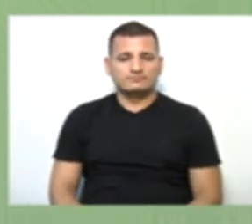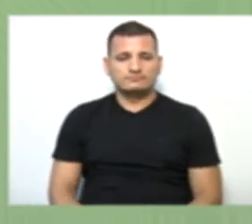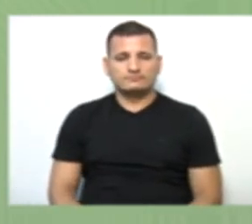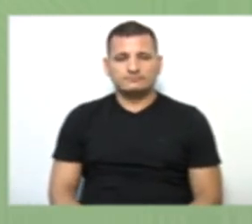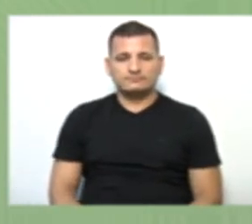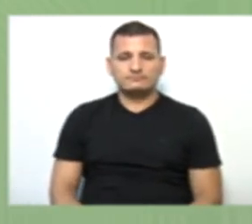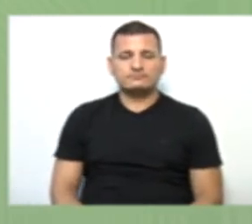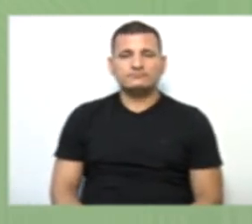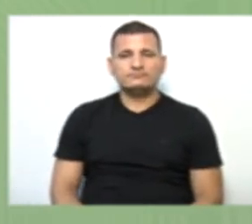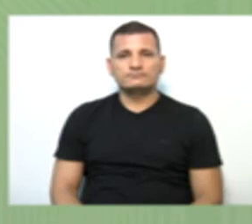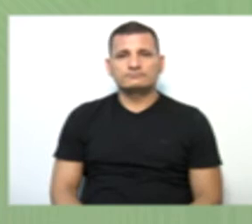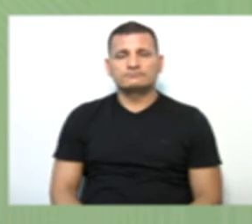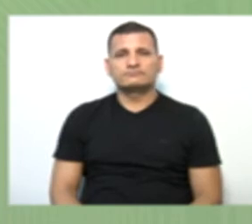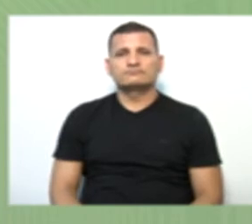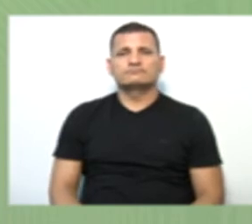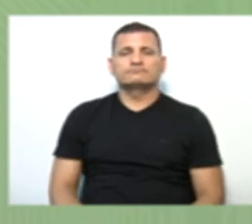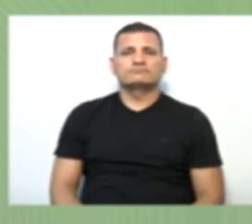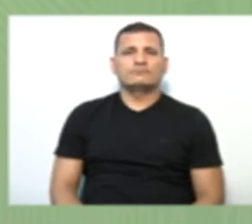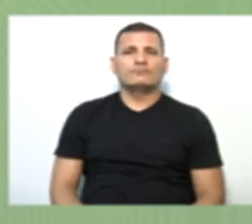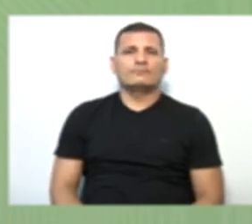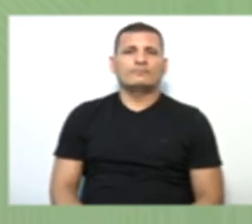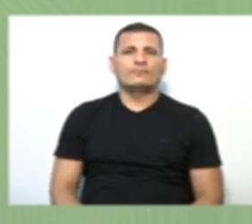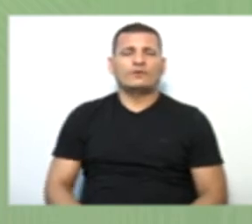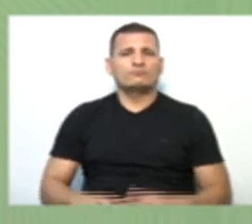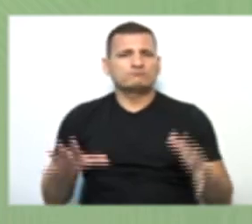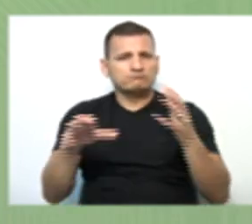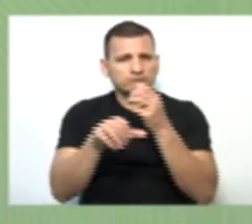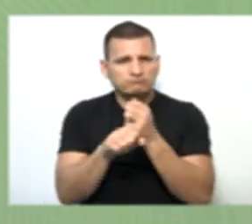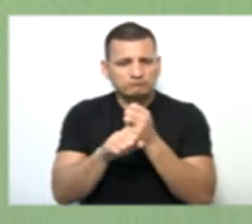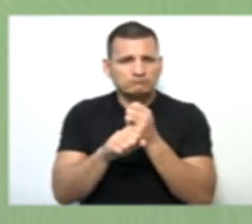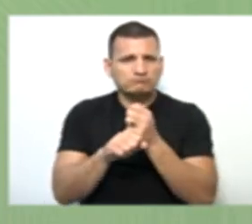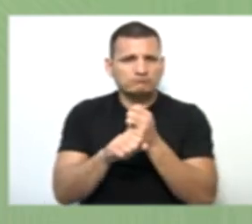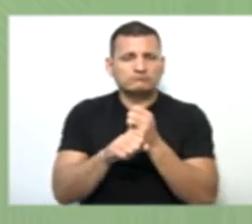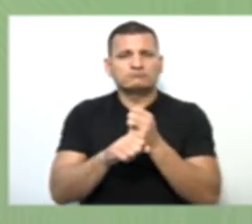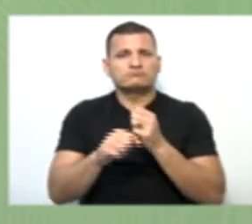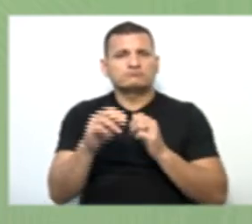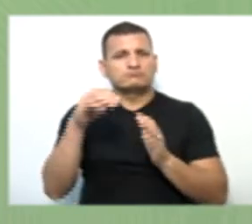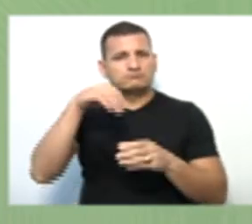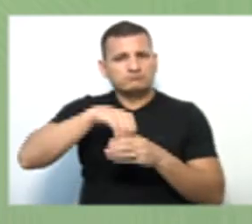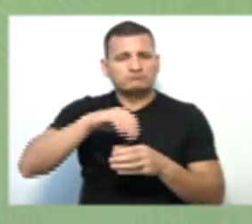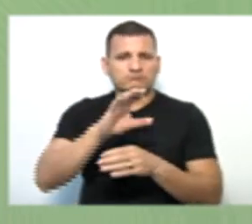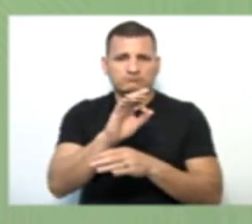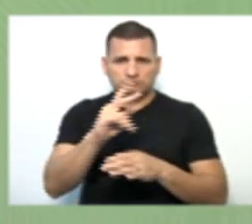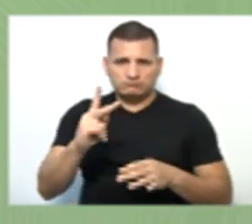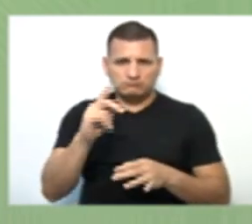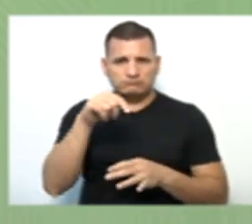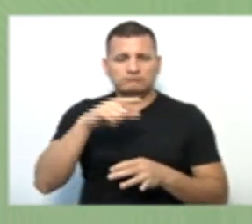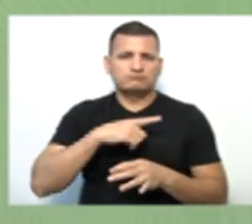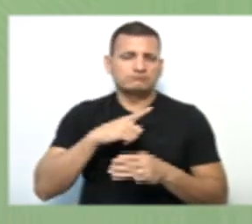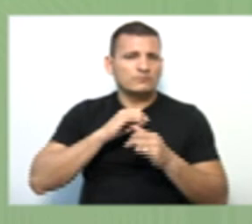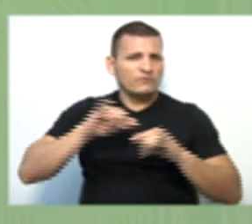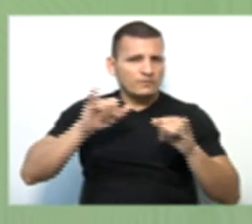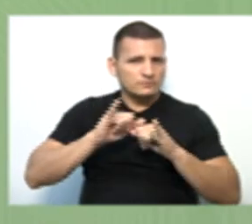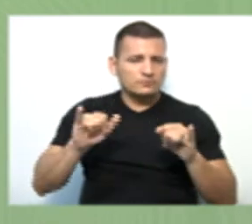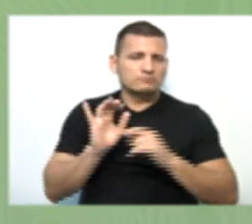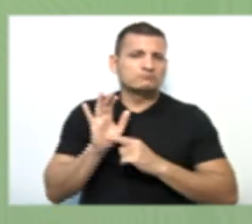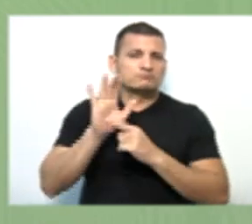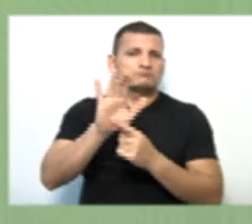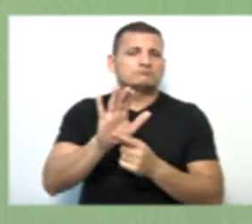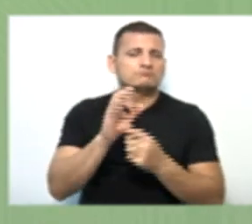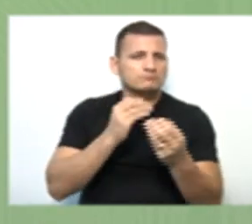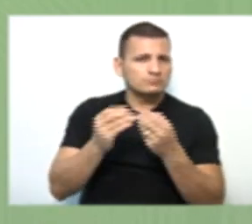O balanço patrimonial fornece informações aos usuários sobre posição patrimonial